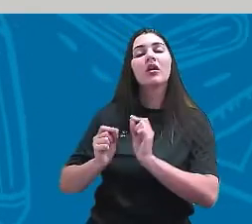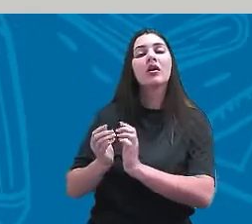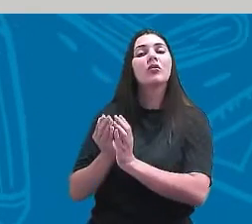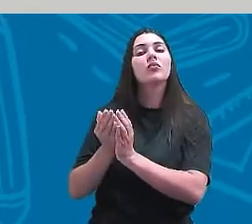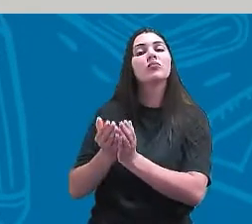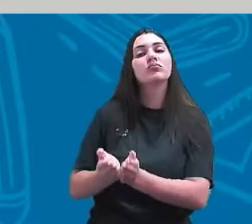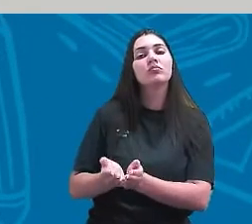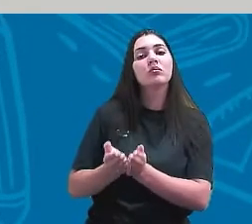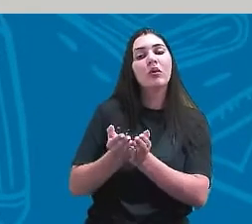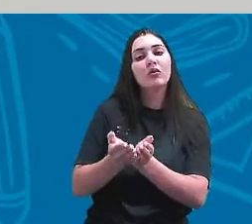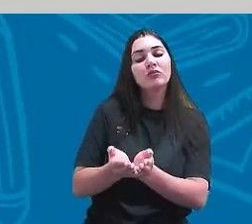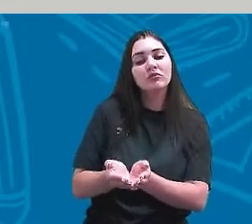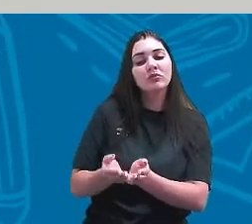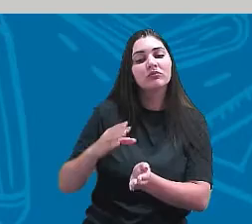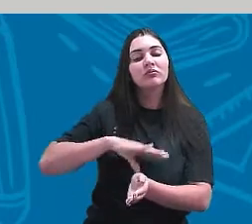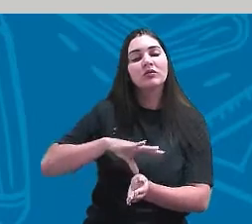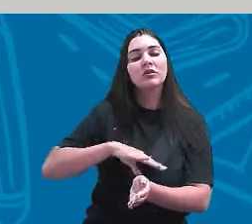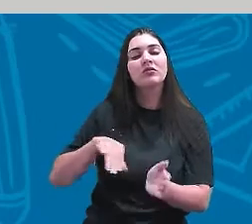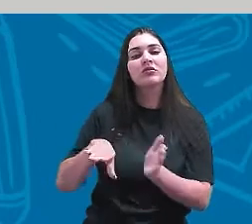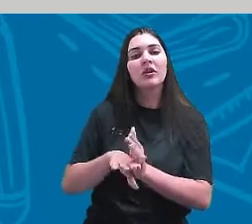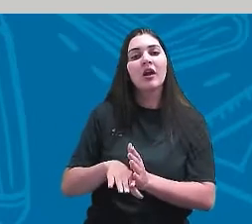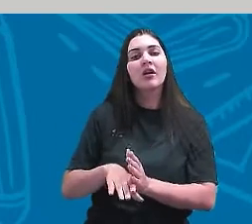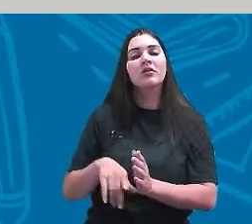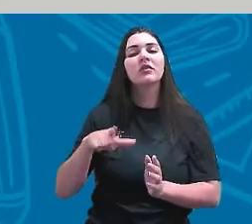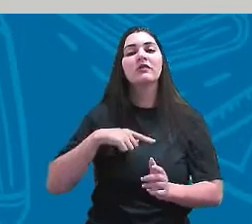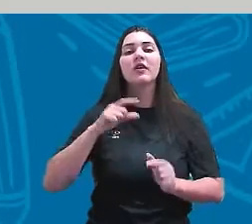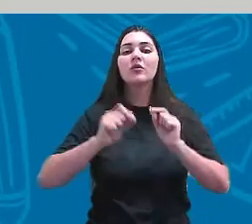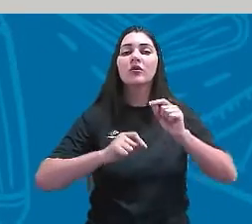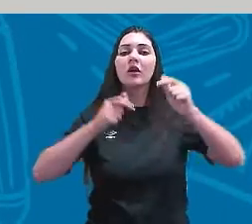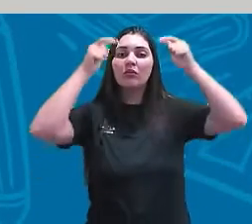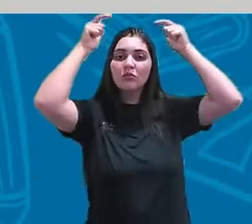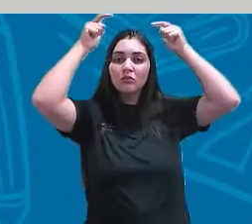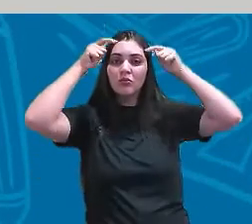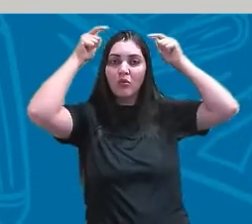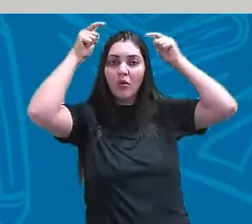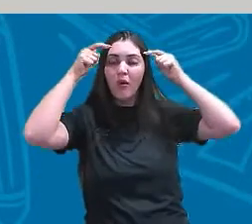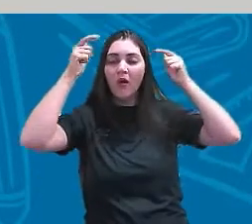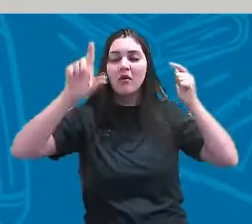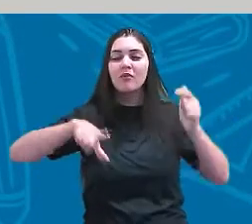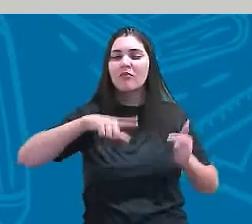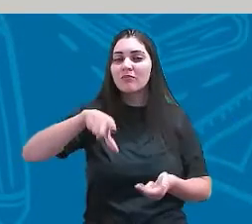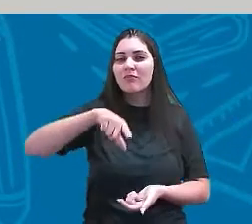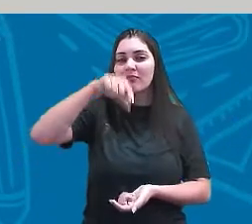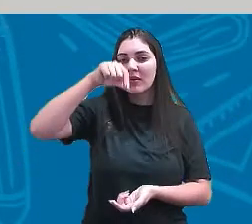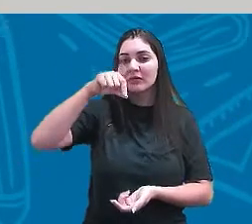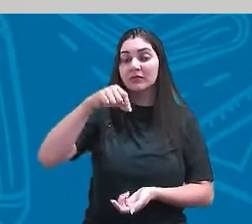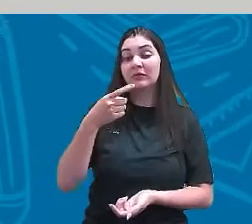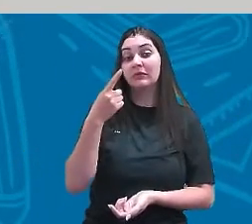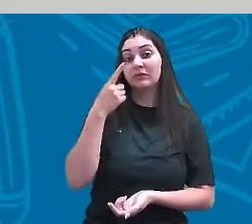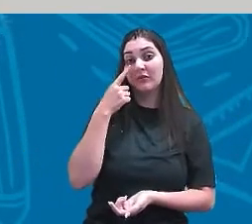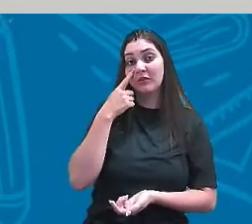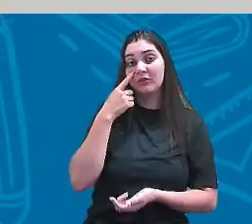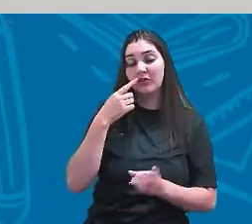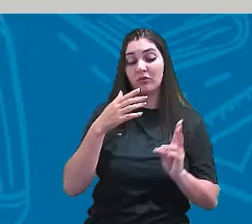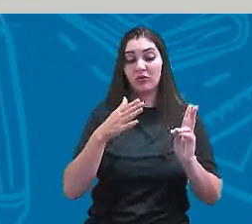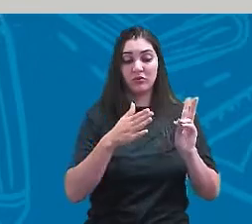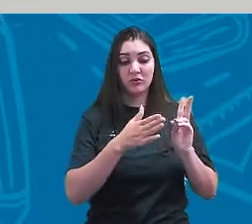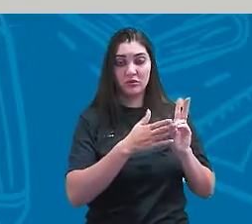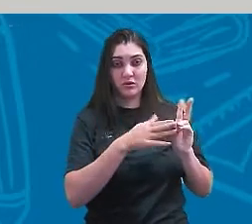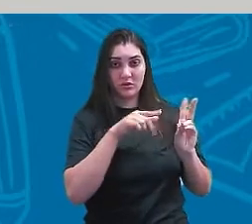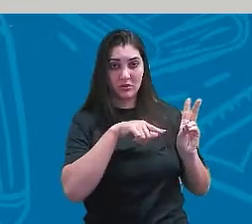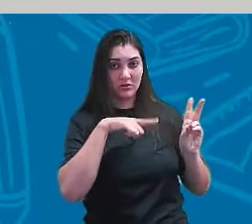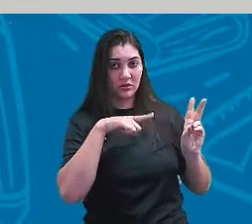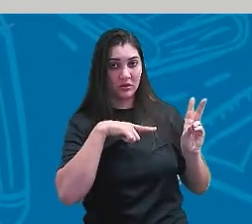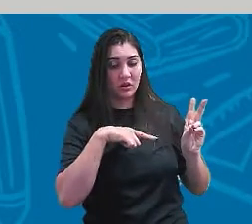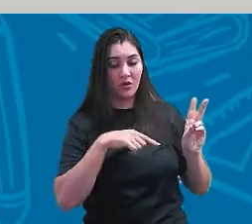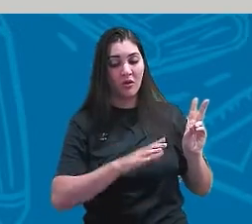portugueses e acrescentaram o gorrinho, que é da história deles, que é um gorrinho mágico. Então, vejam, os indígenas tinham